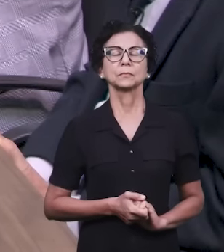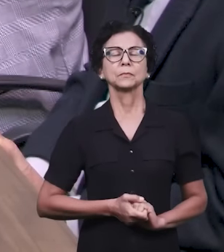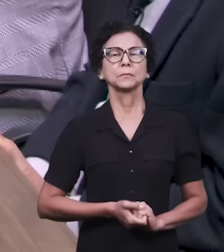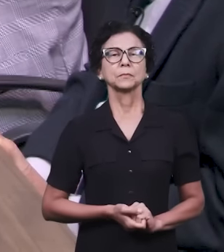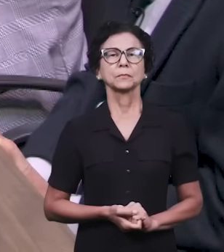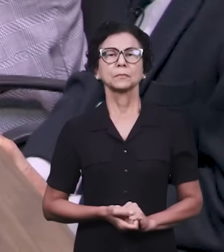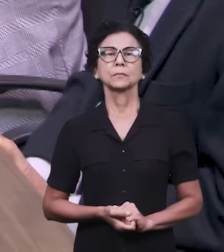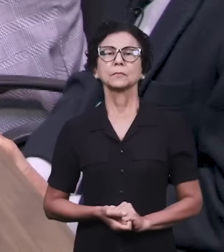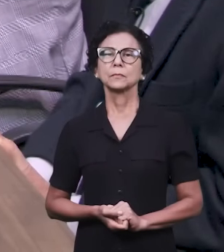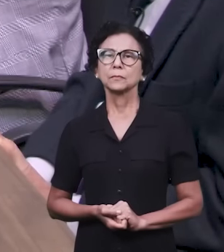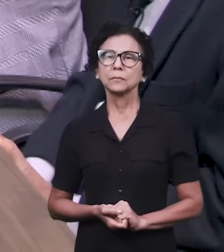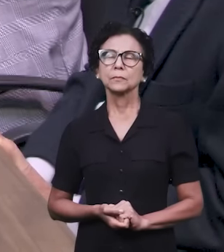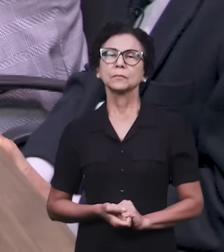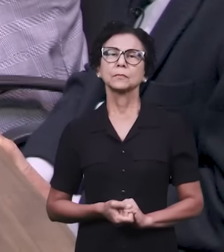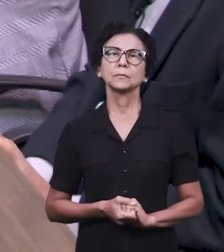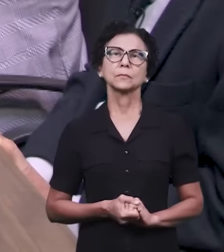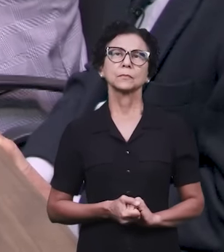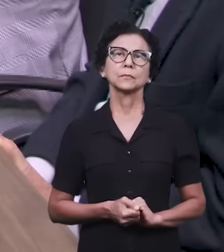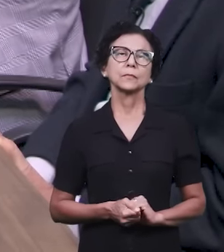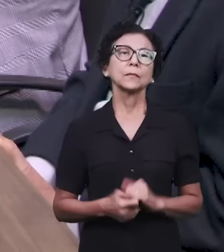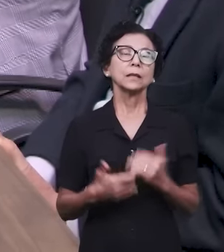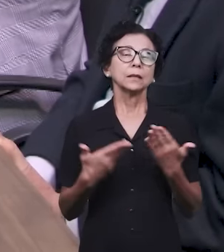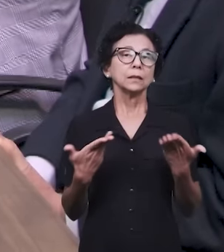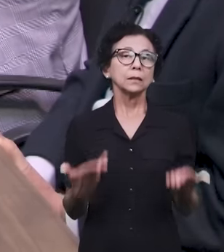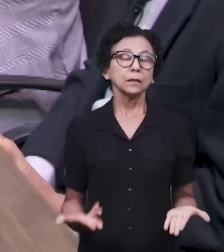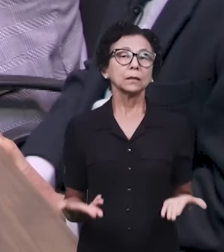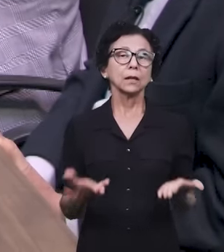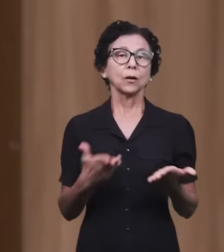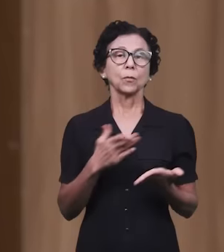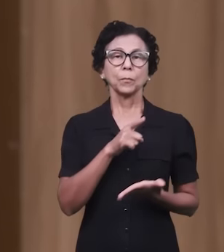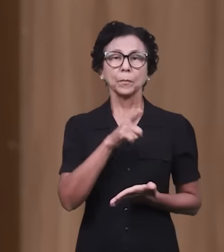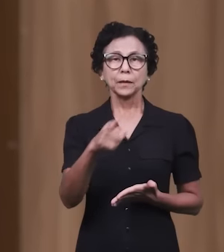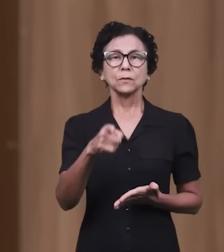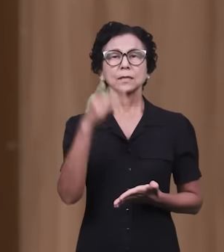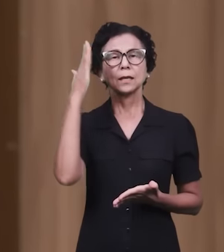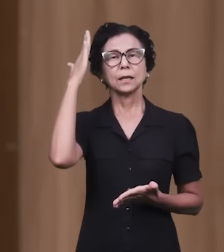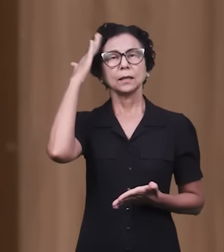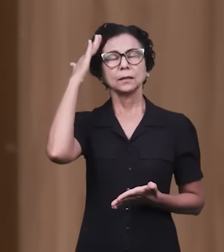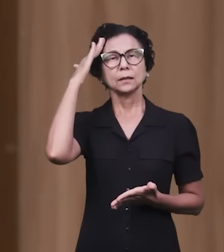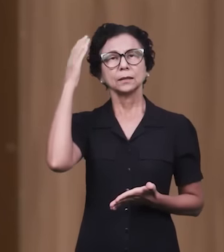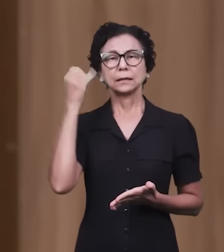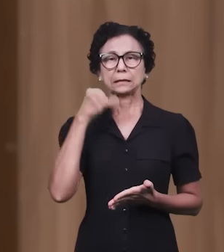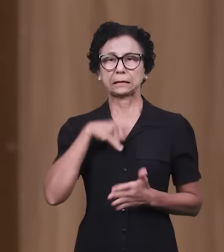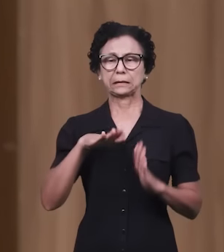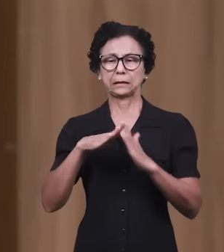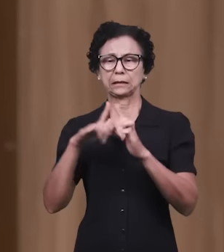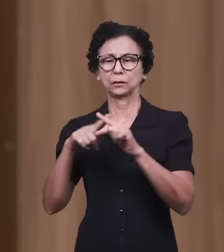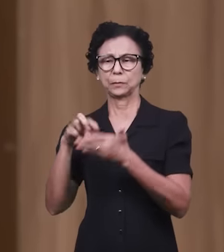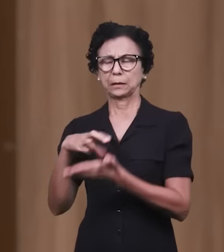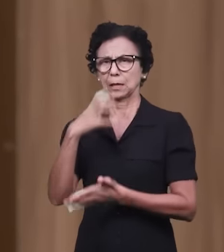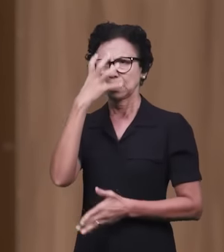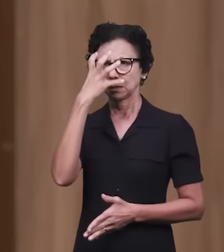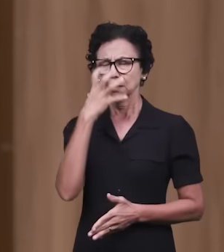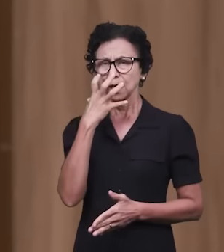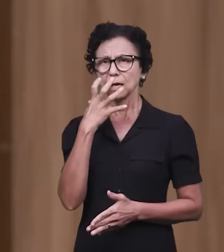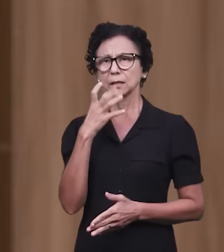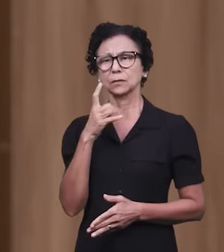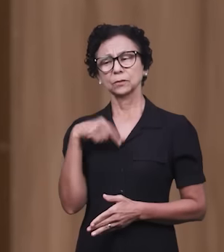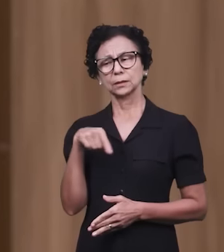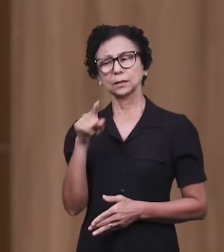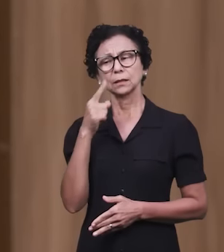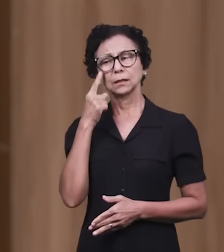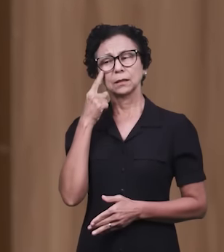né? Vá às nossas igrejas. É a melhor forma de você entender, compreender se a igreja ela é séria realmente, você participar